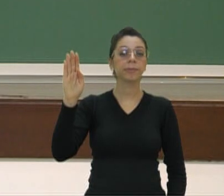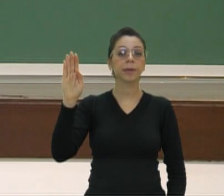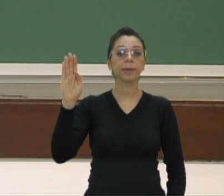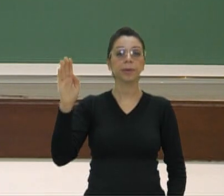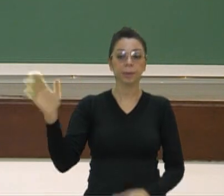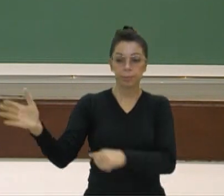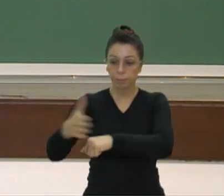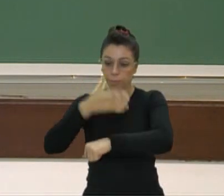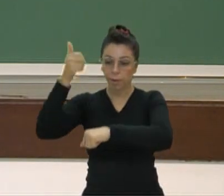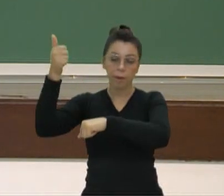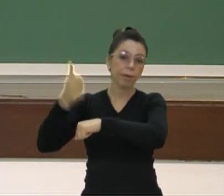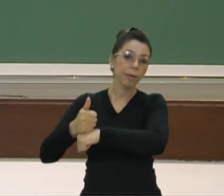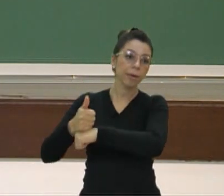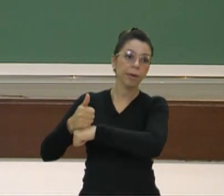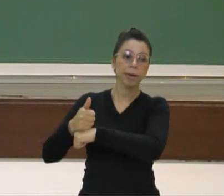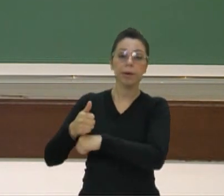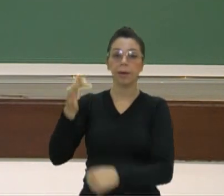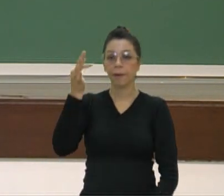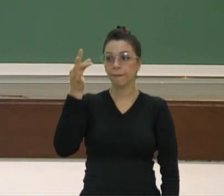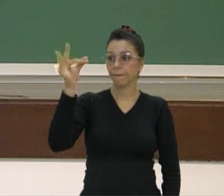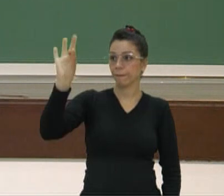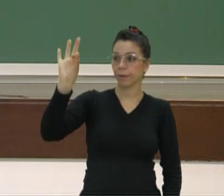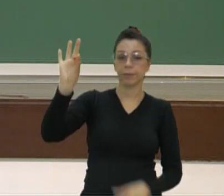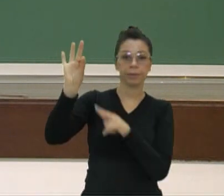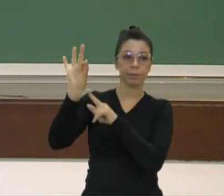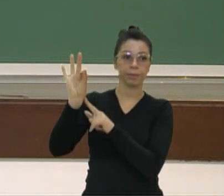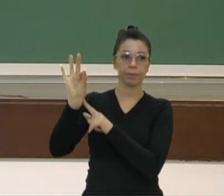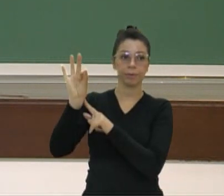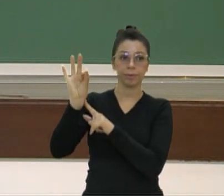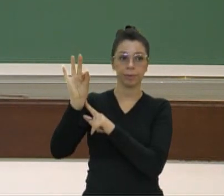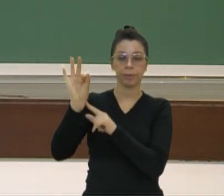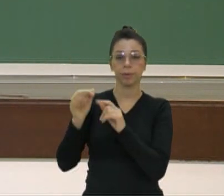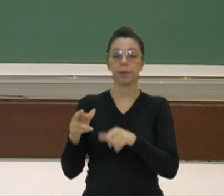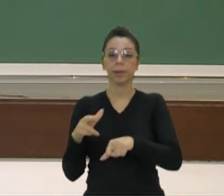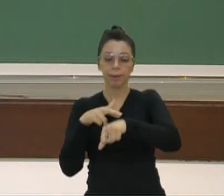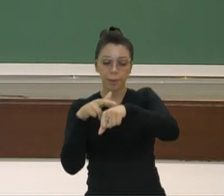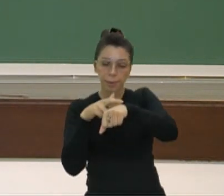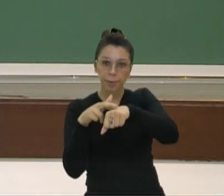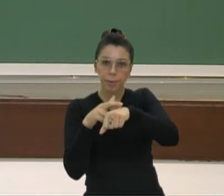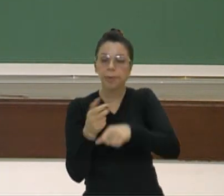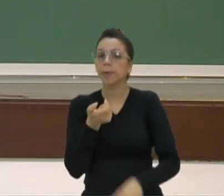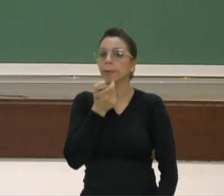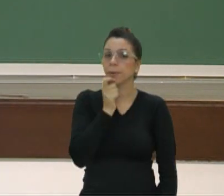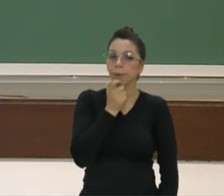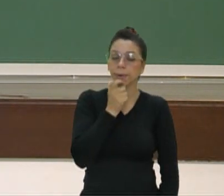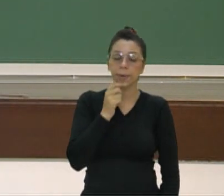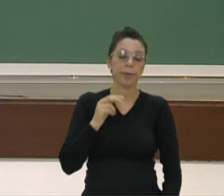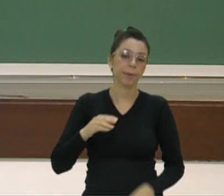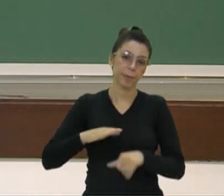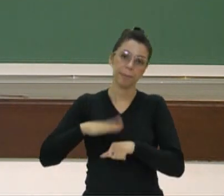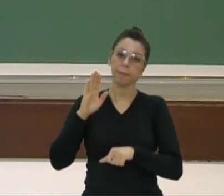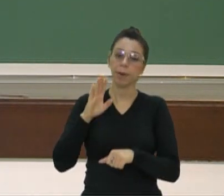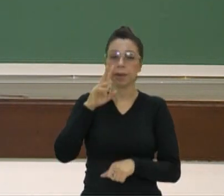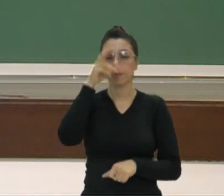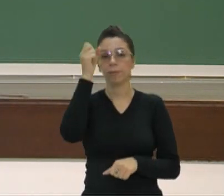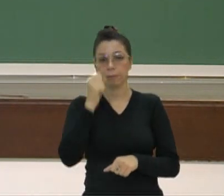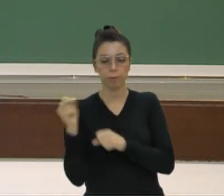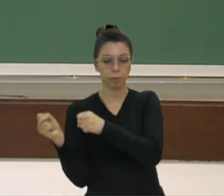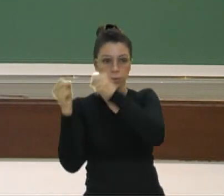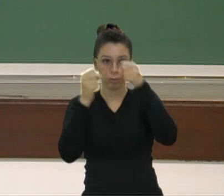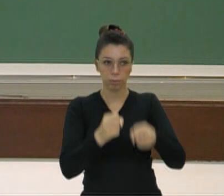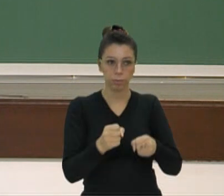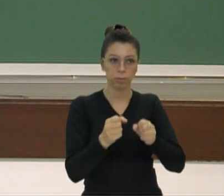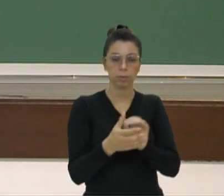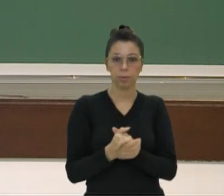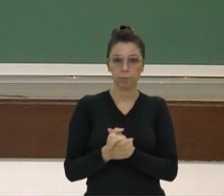principais que a gente percebe é França, nesta região, e em lilás, a Inglaterra, com mais força, obviamente, até